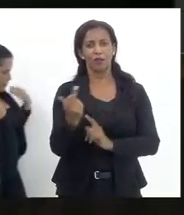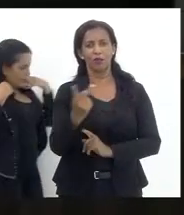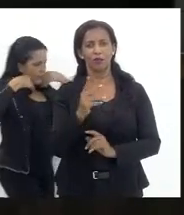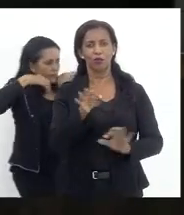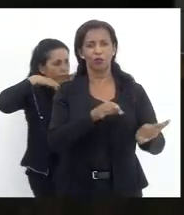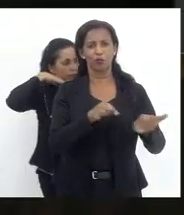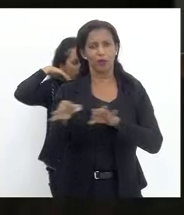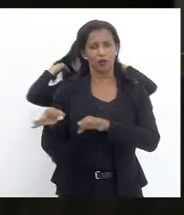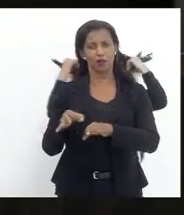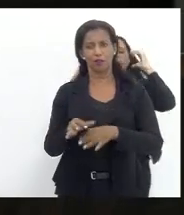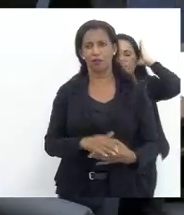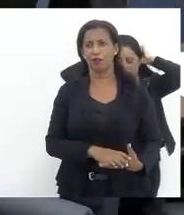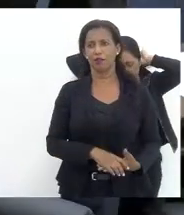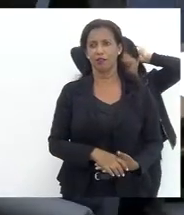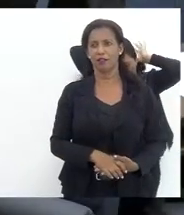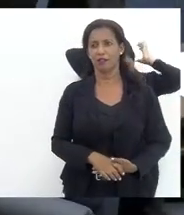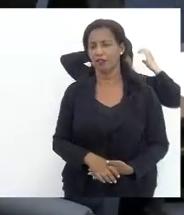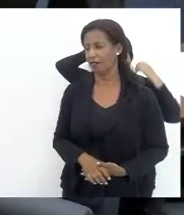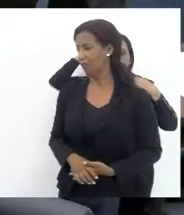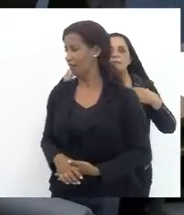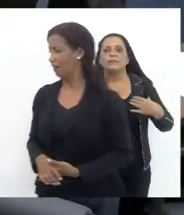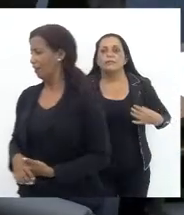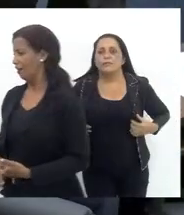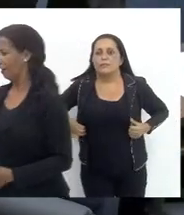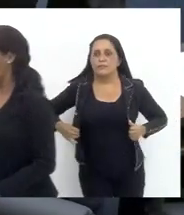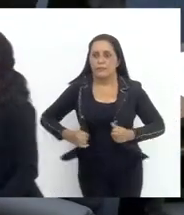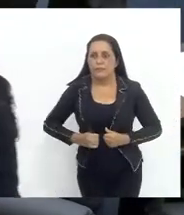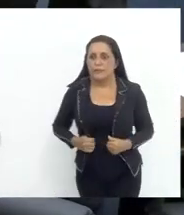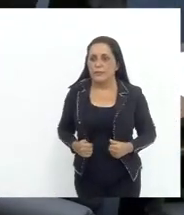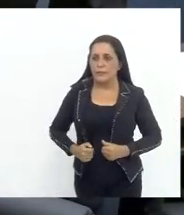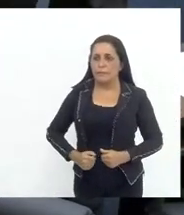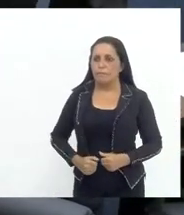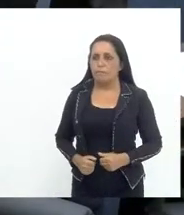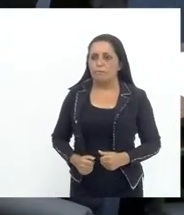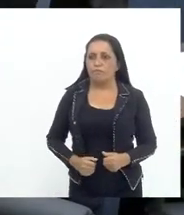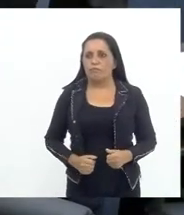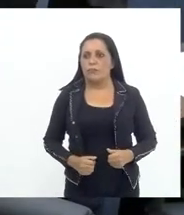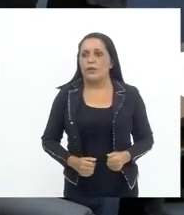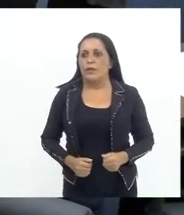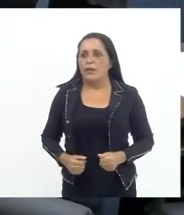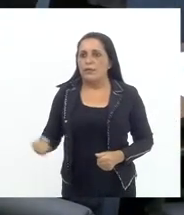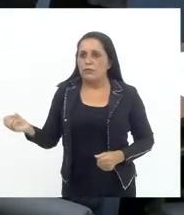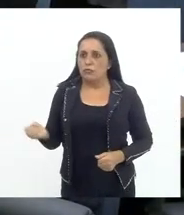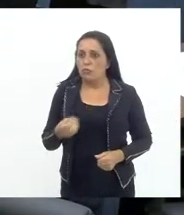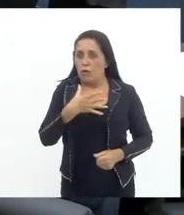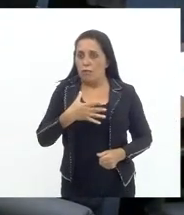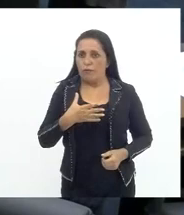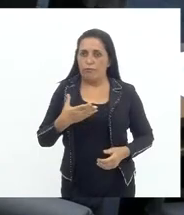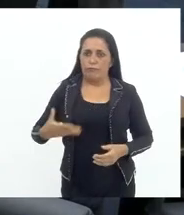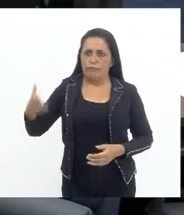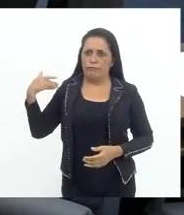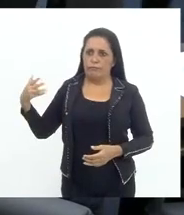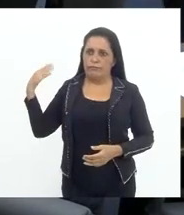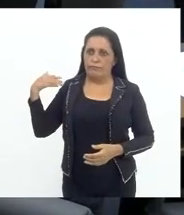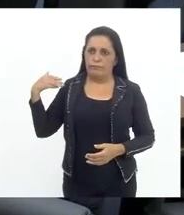projetos. Do novo e do velho. Da nova e do velho.